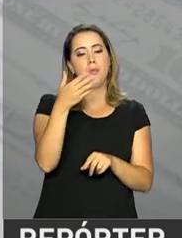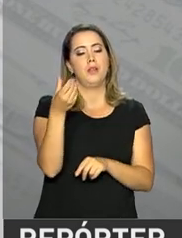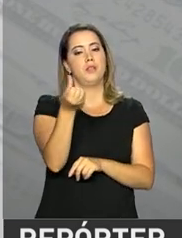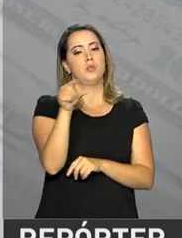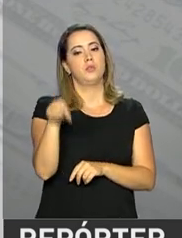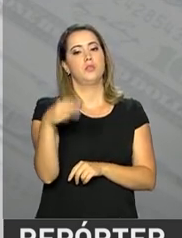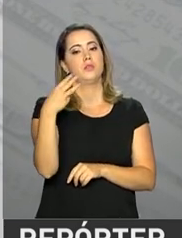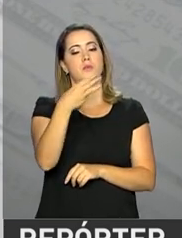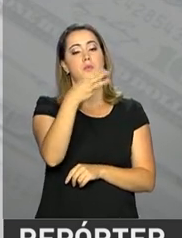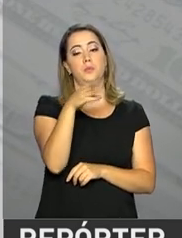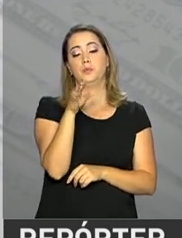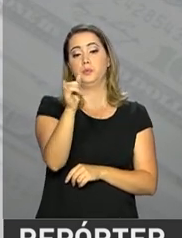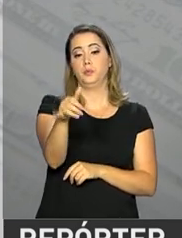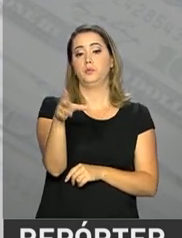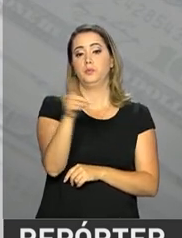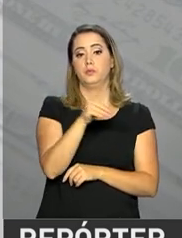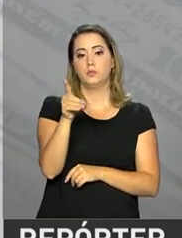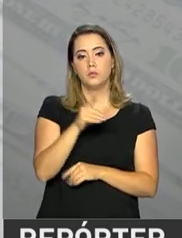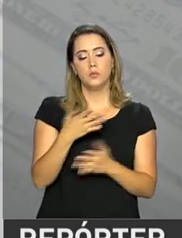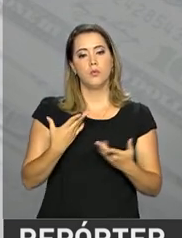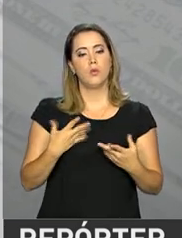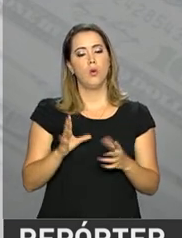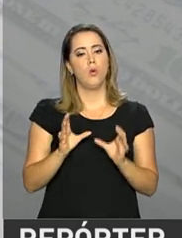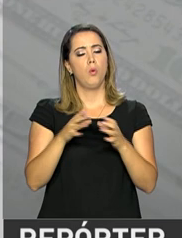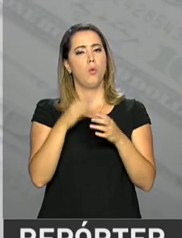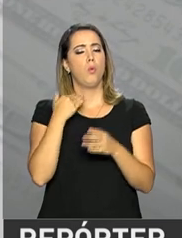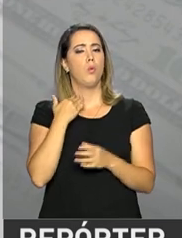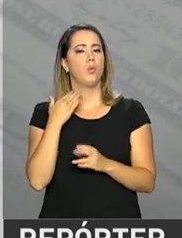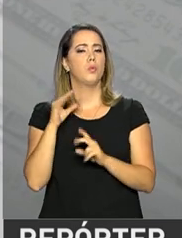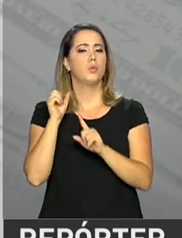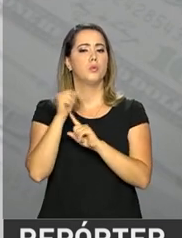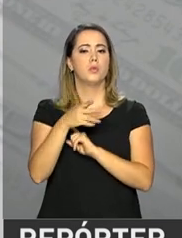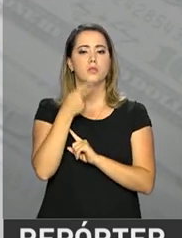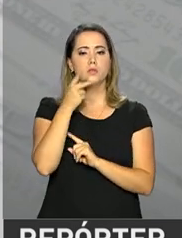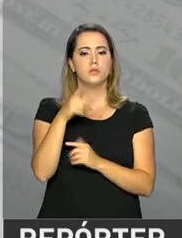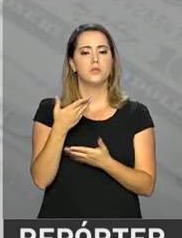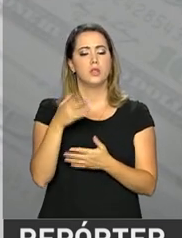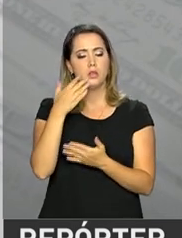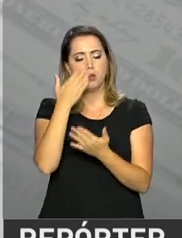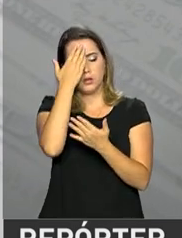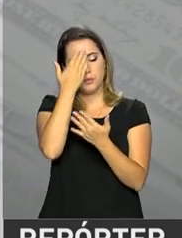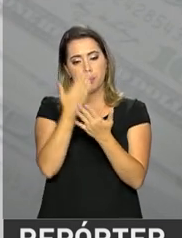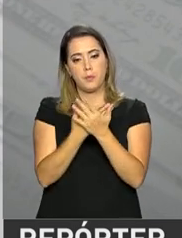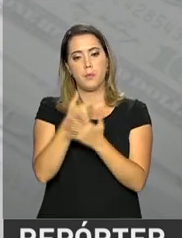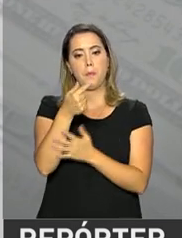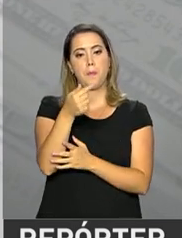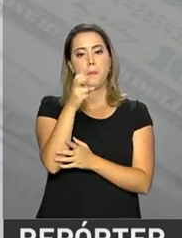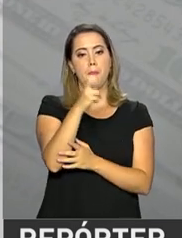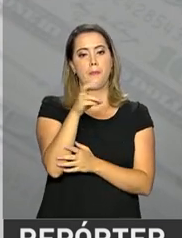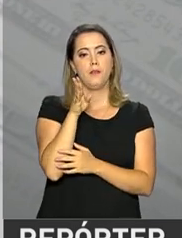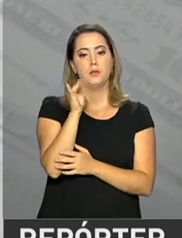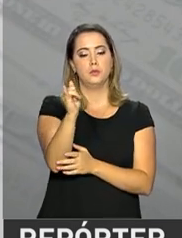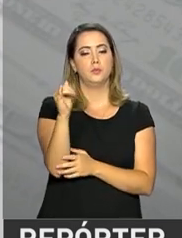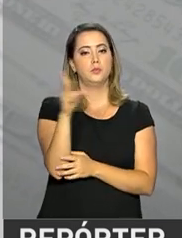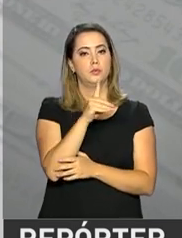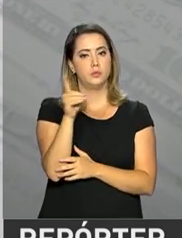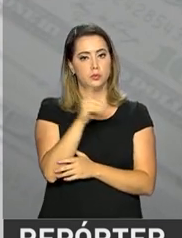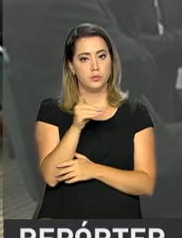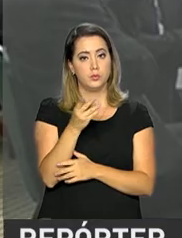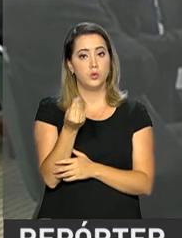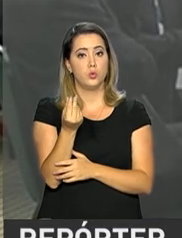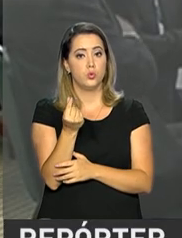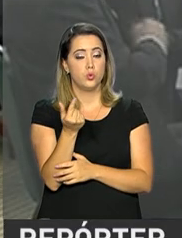US$ 6,33 bilhões. A estimativa do Banco Central é que 2017 termine com US$ 75 bilhões em investimentos